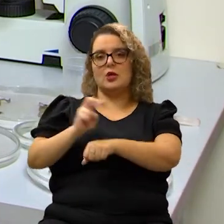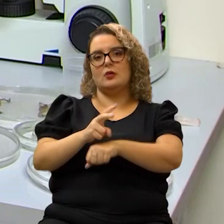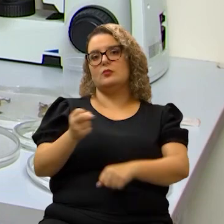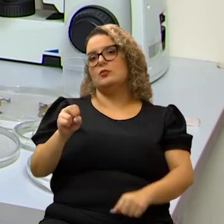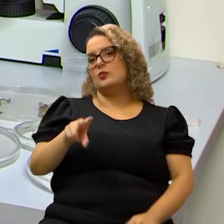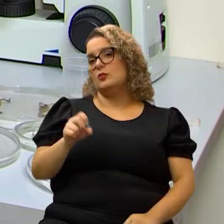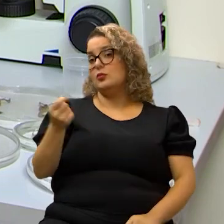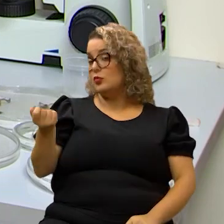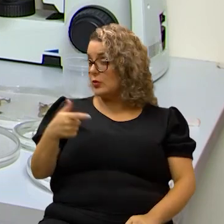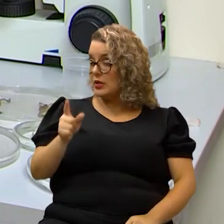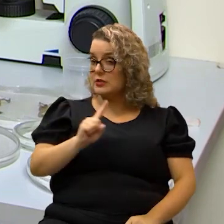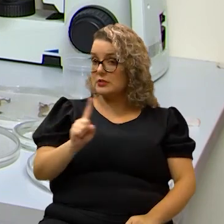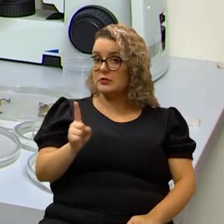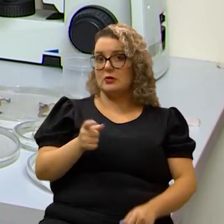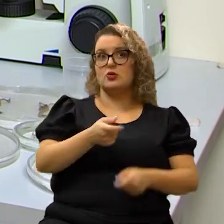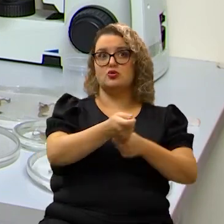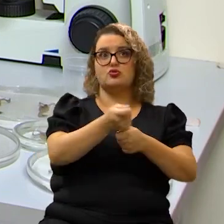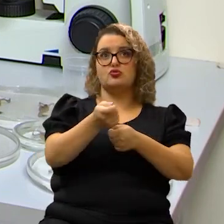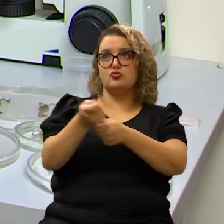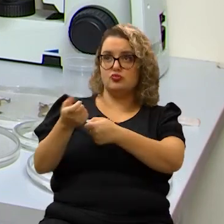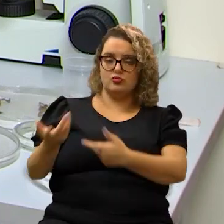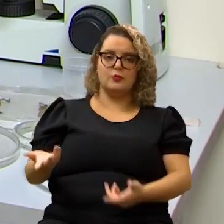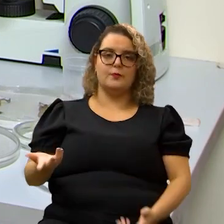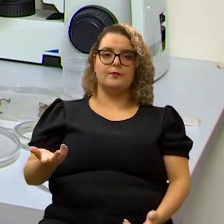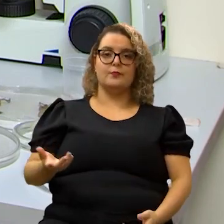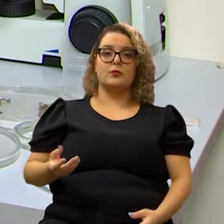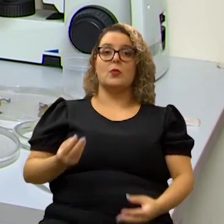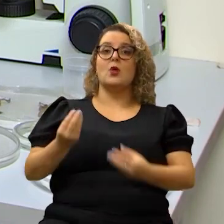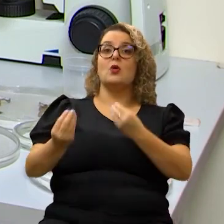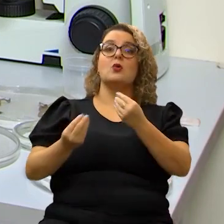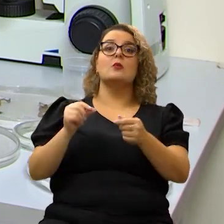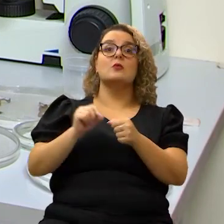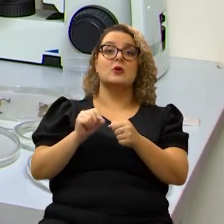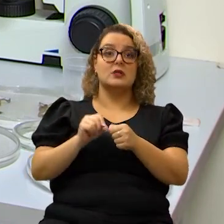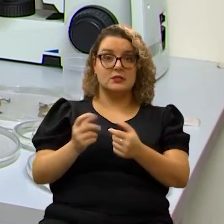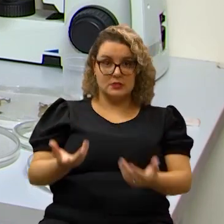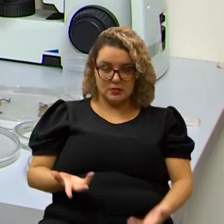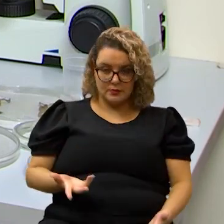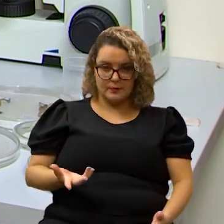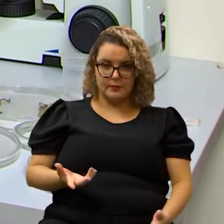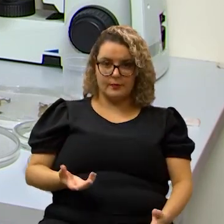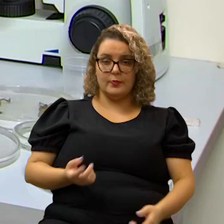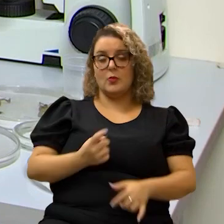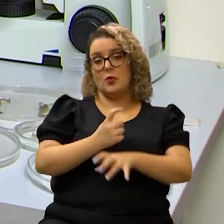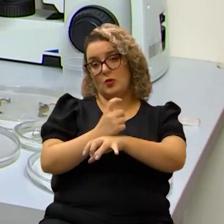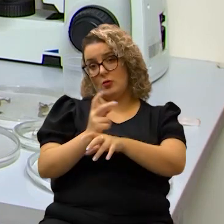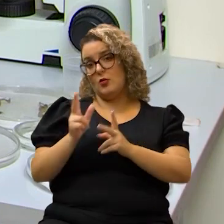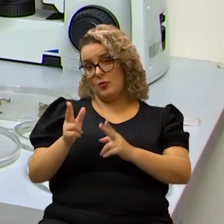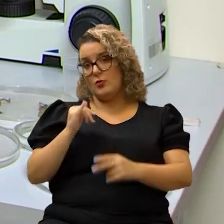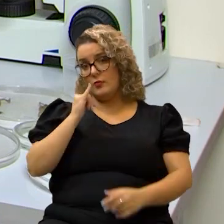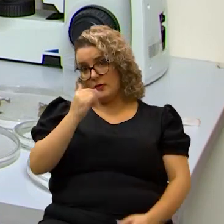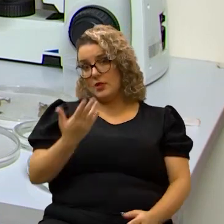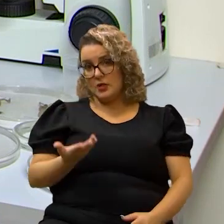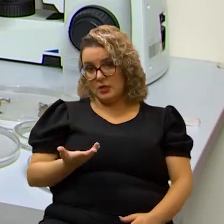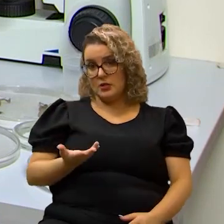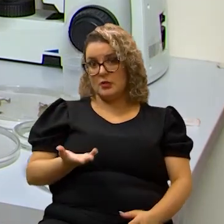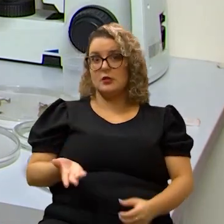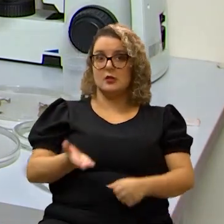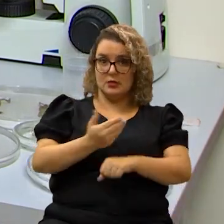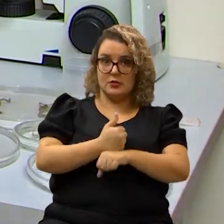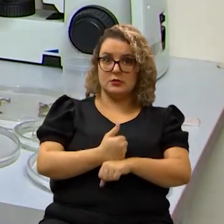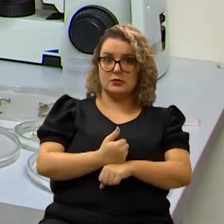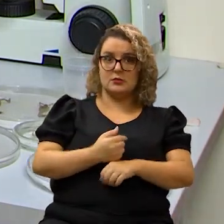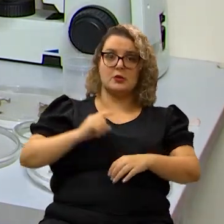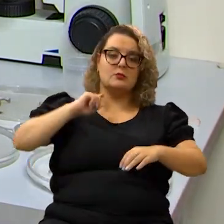de acidente passando veneno do que se eu não passar veneno, né? E aí, como é que vai fazer? O escorpião,